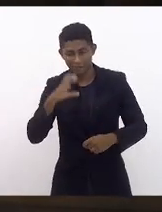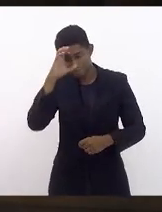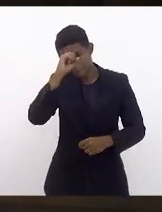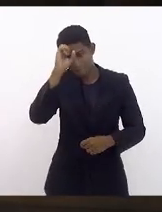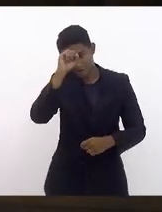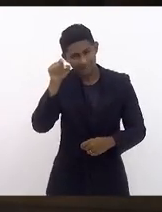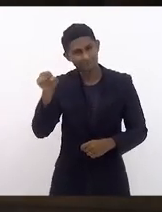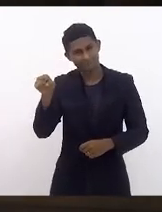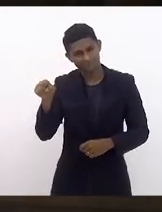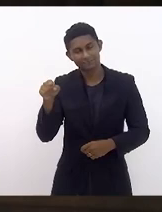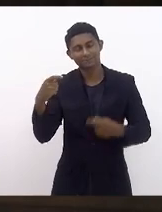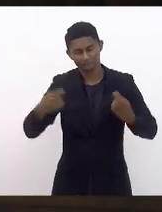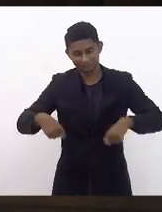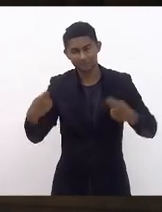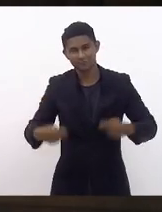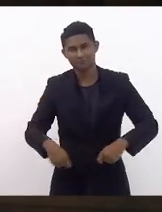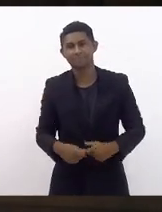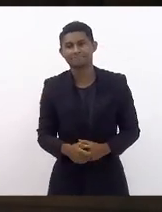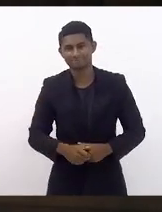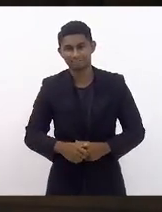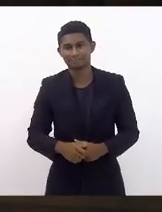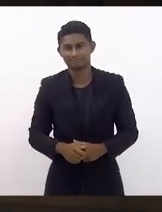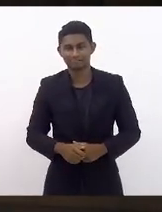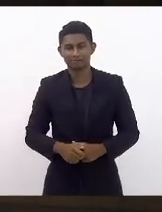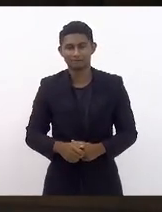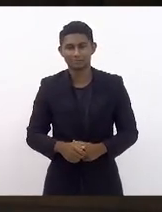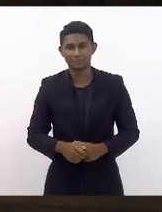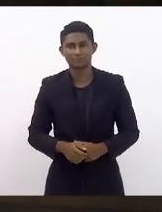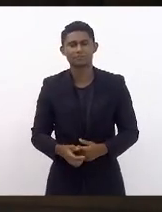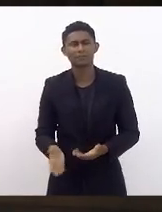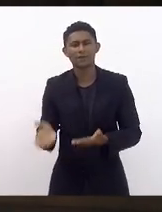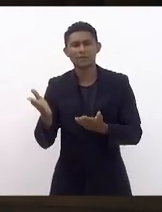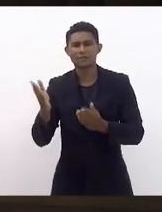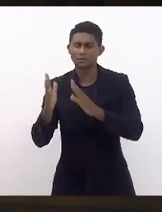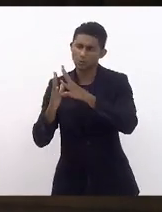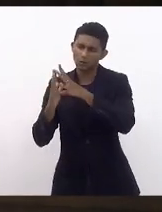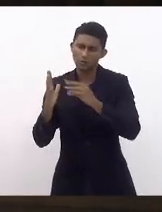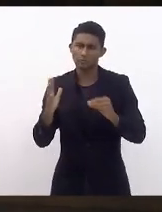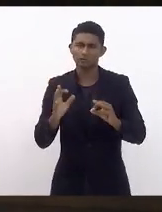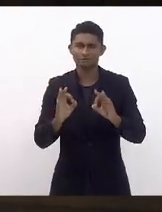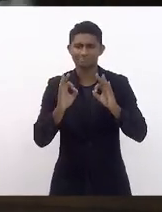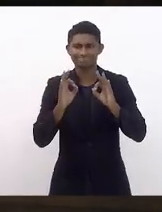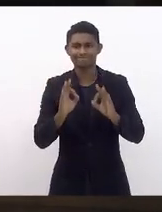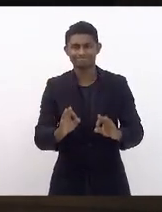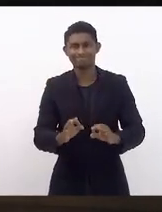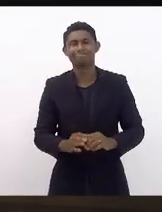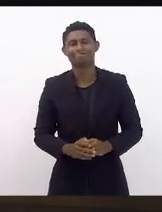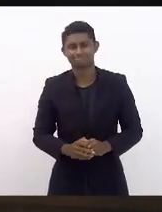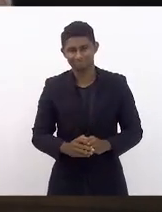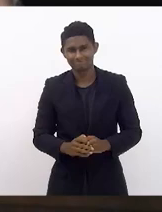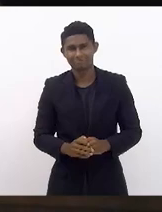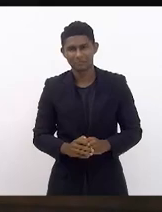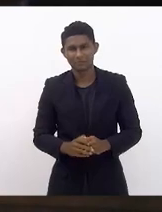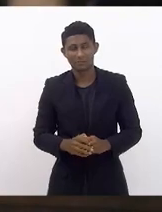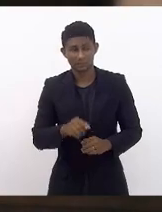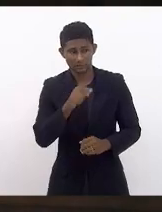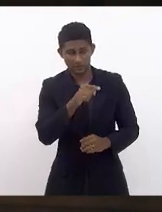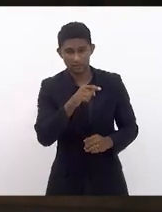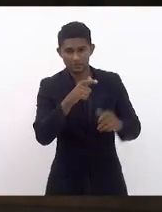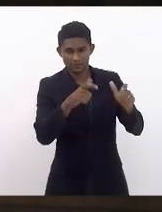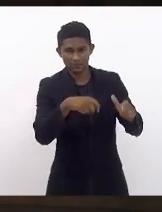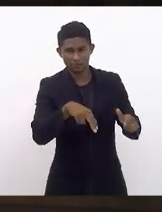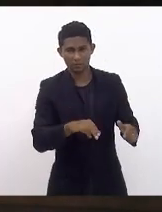ele. Era um ilustre exemplo para a juventude batista